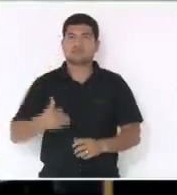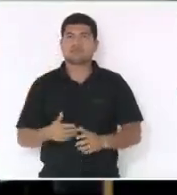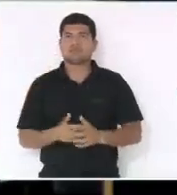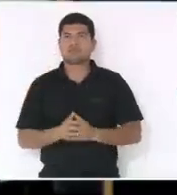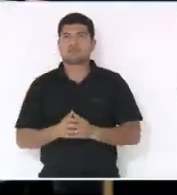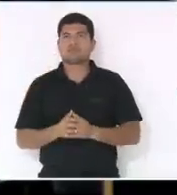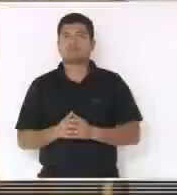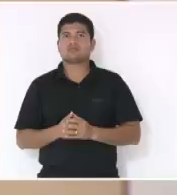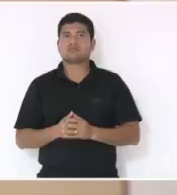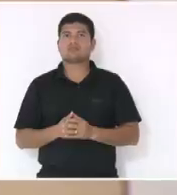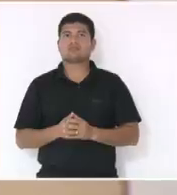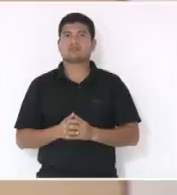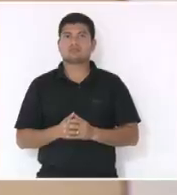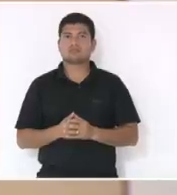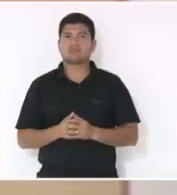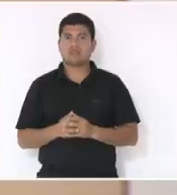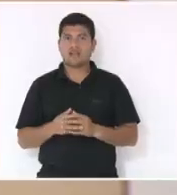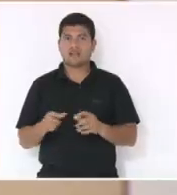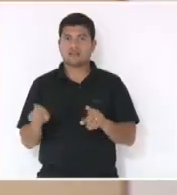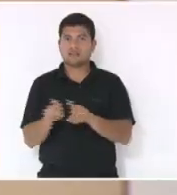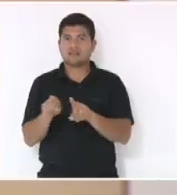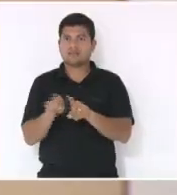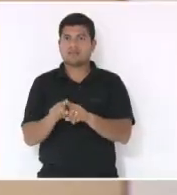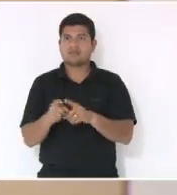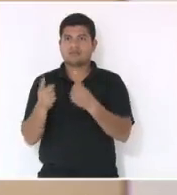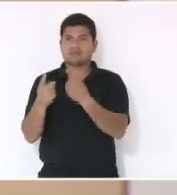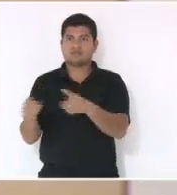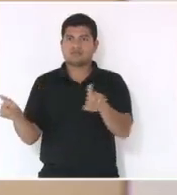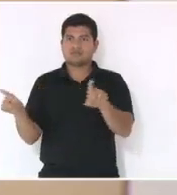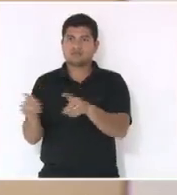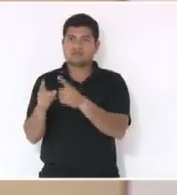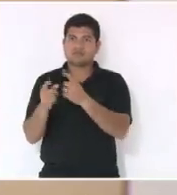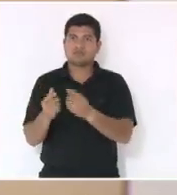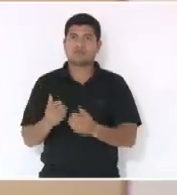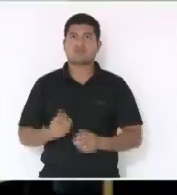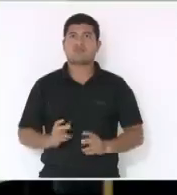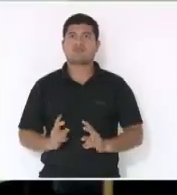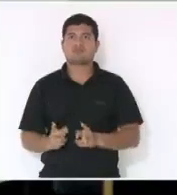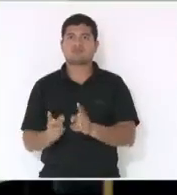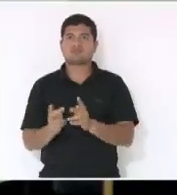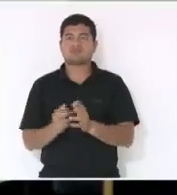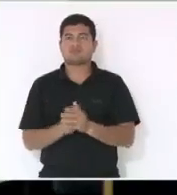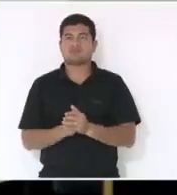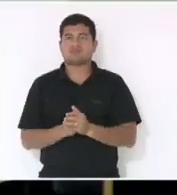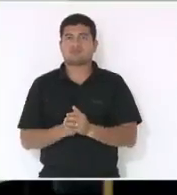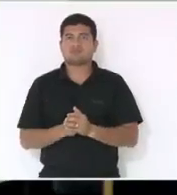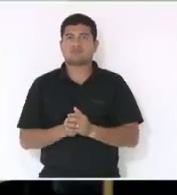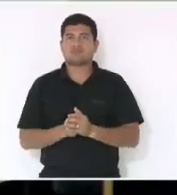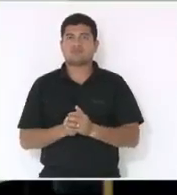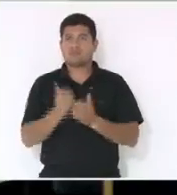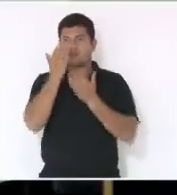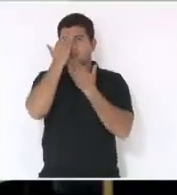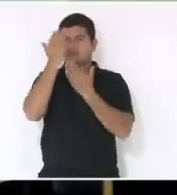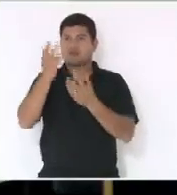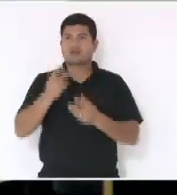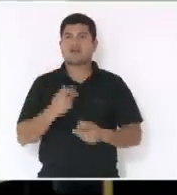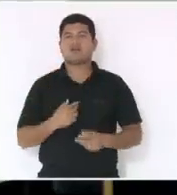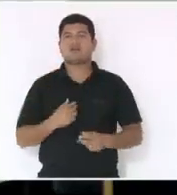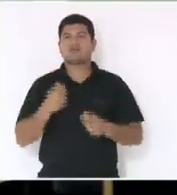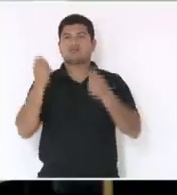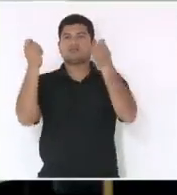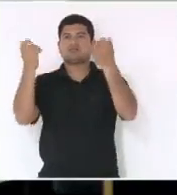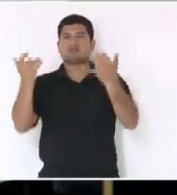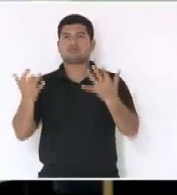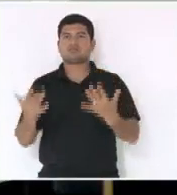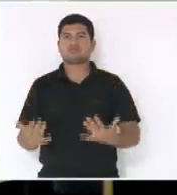nosso sanfonista possa concluir após sua fala. Obrigado por todas as palavras, né, dos